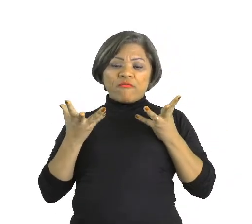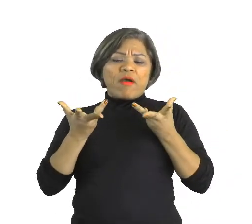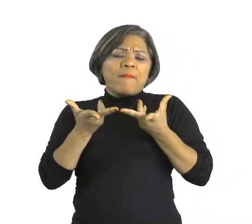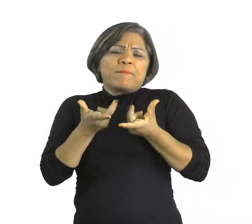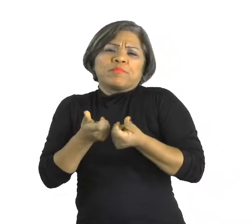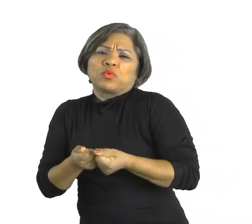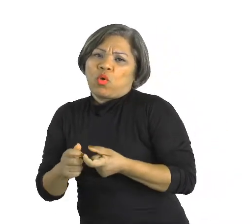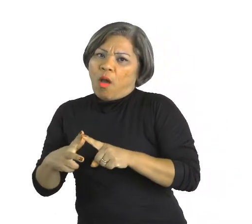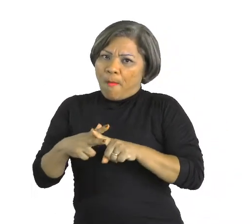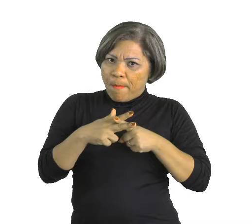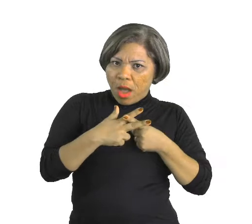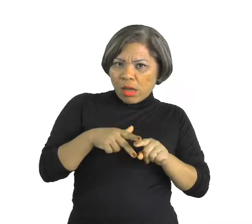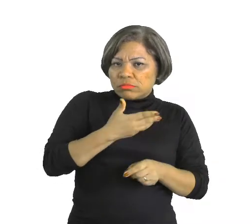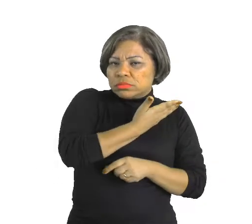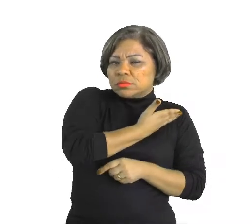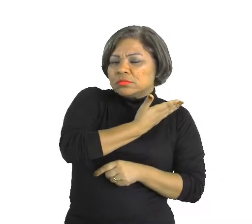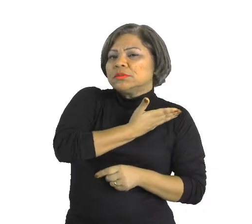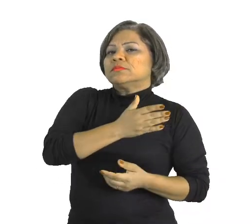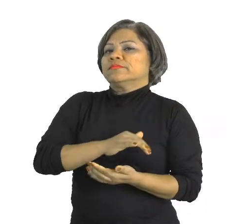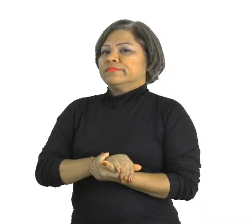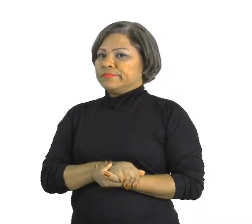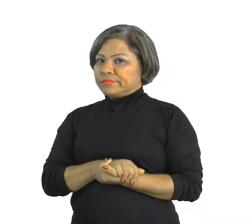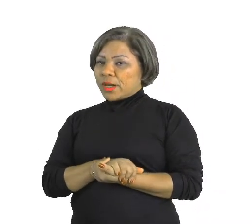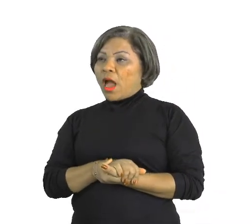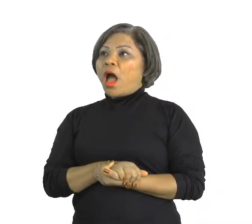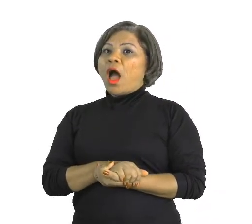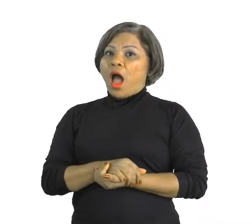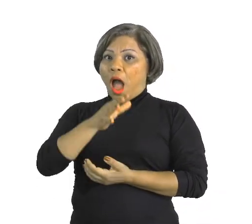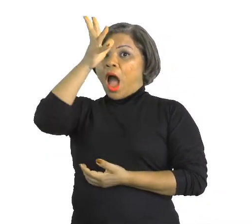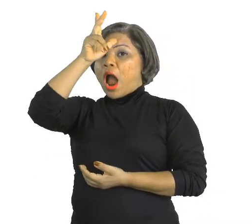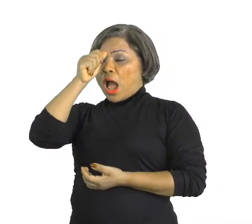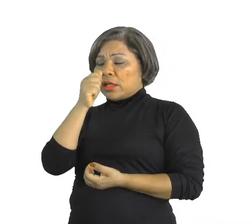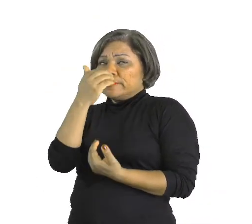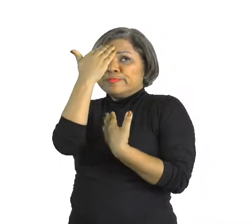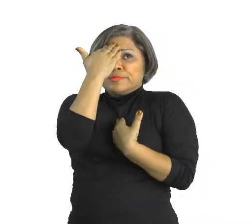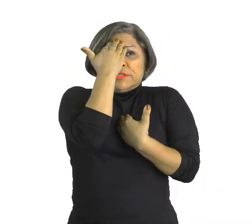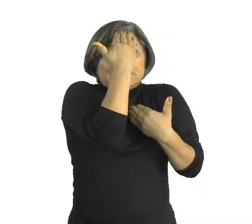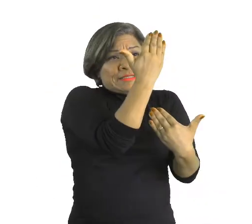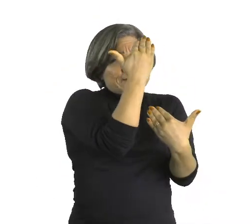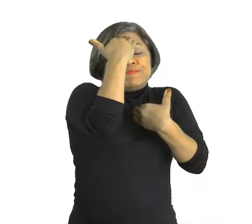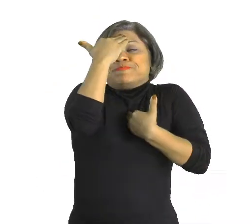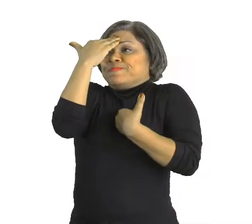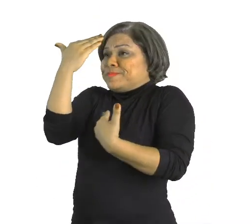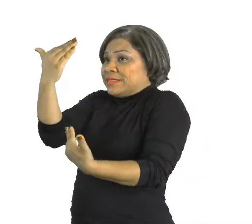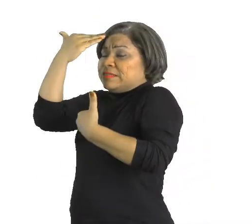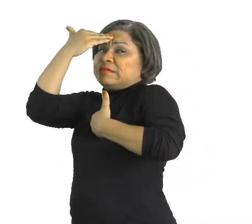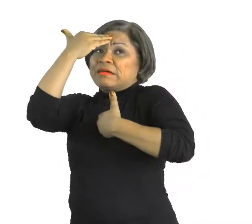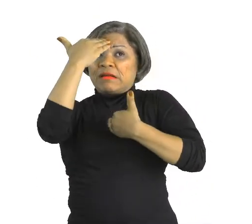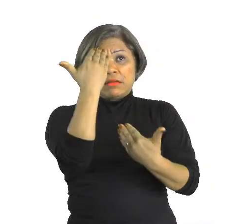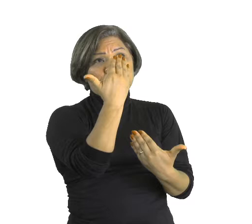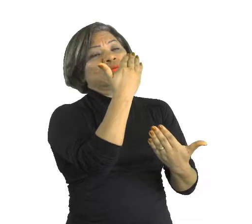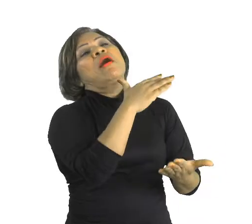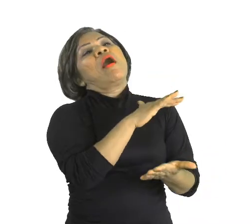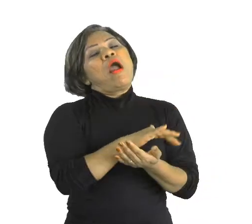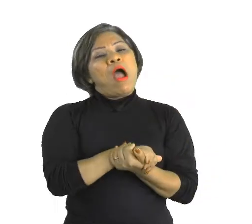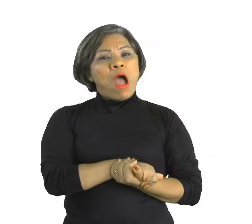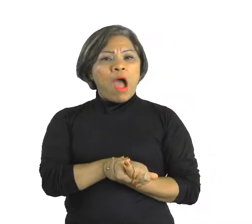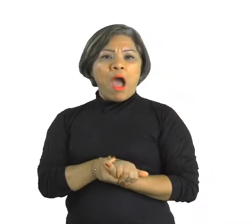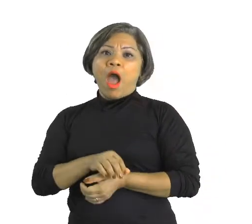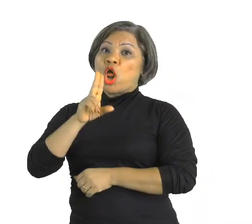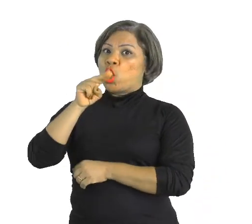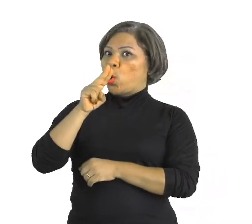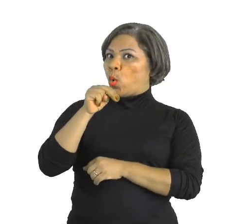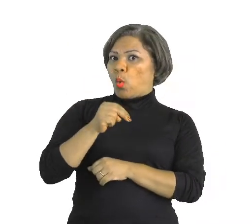aos amigos e nunca mais se mencionou a máquina não tão fabulosa